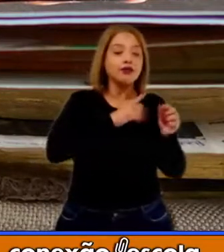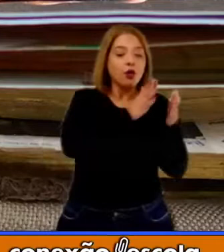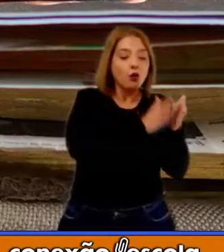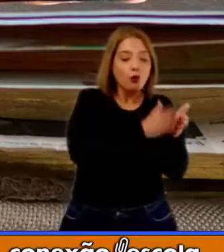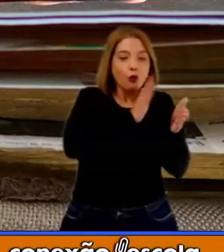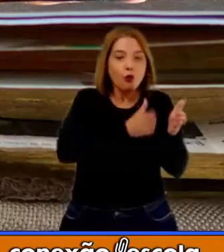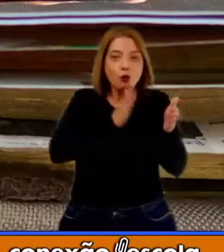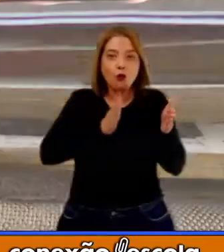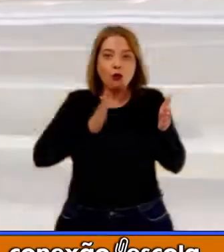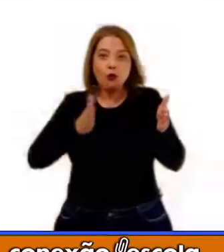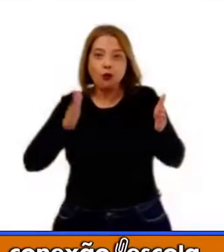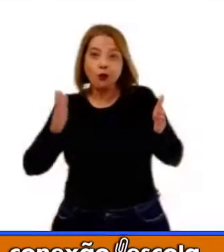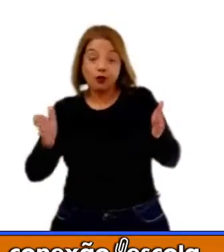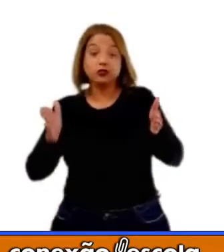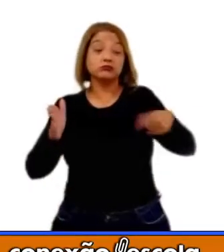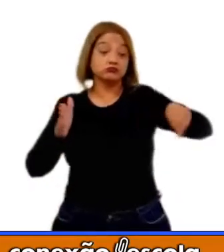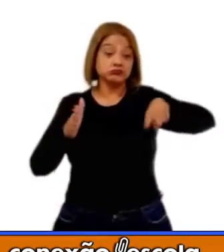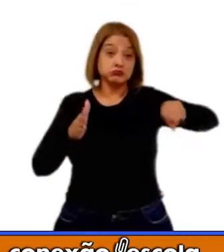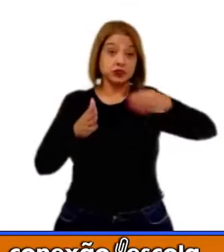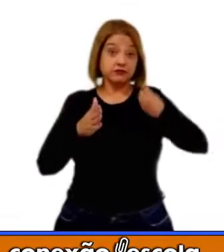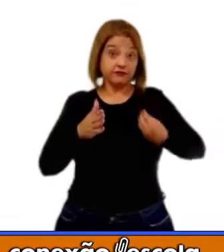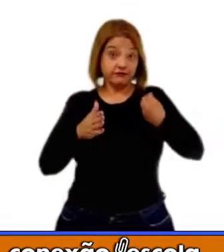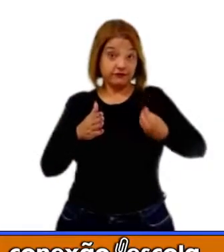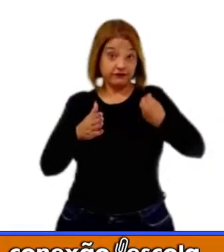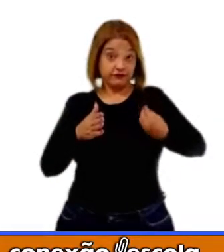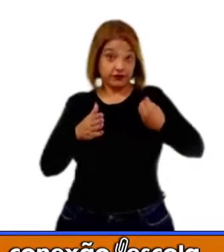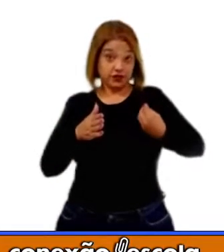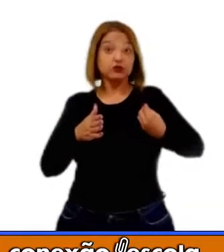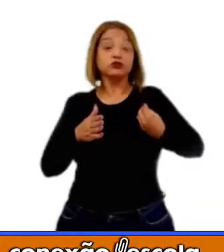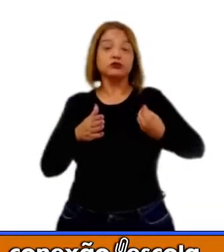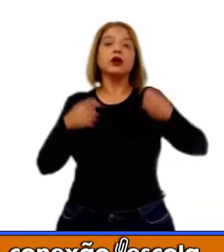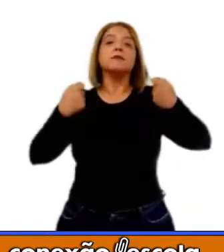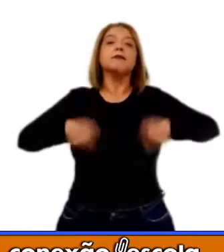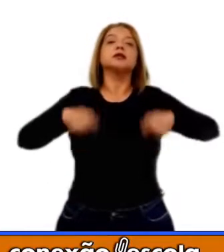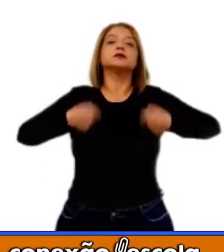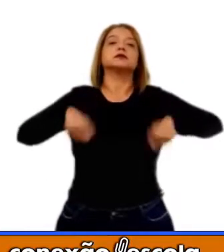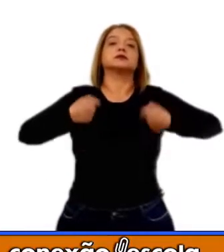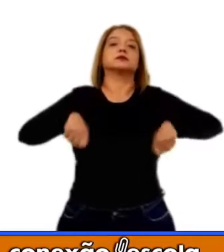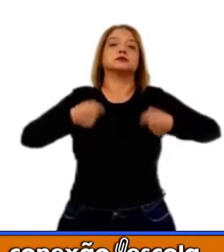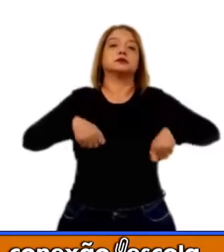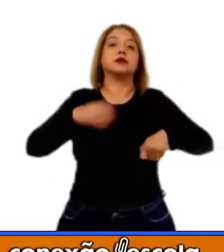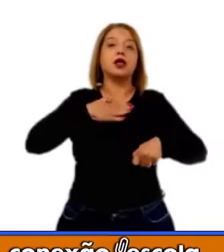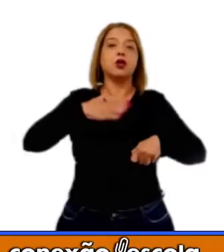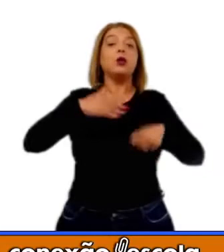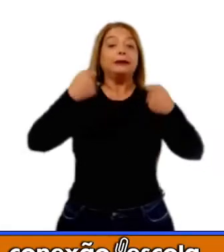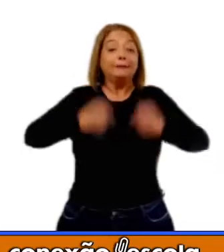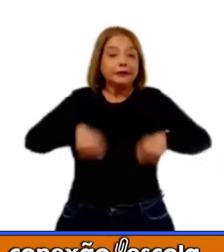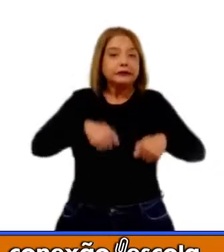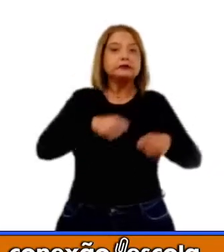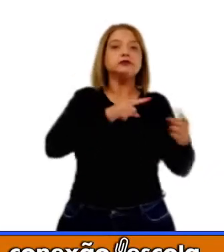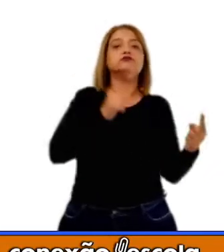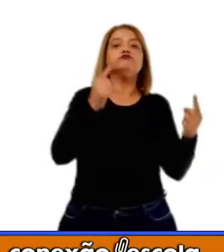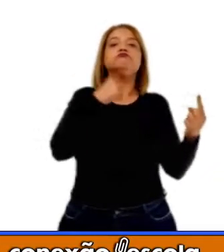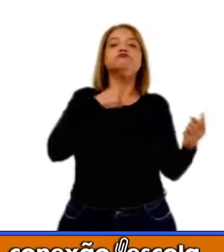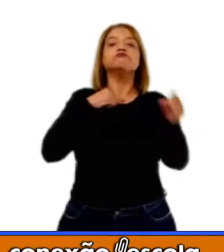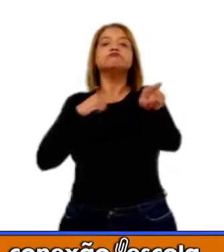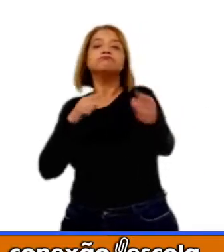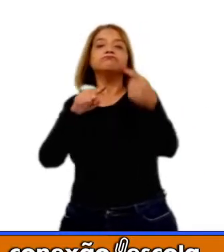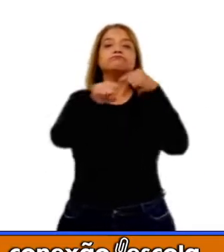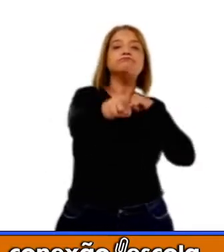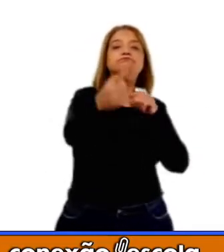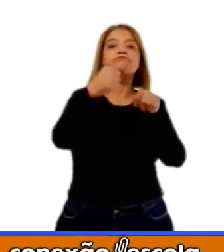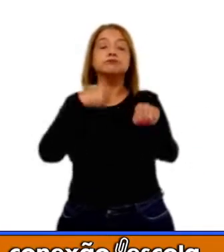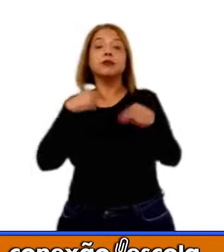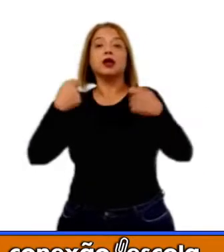ordem em que os seres vivos necessitam, dependem um do outro para a sua